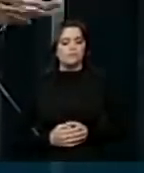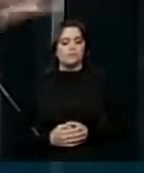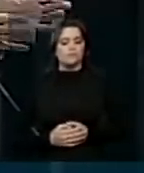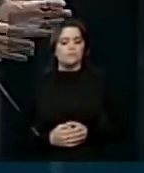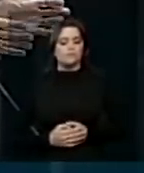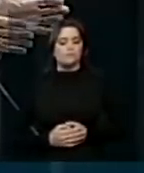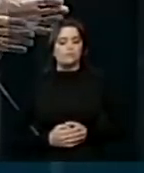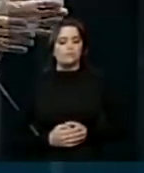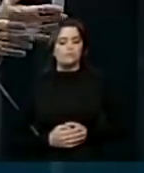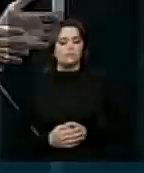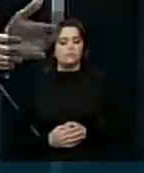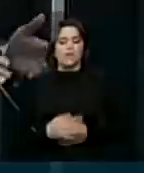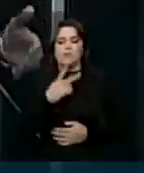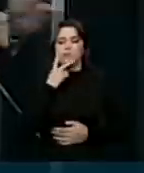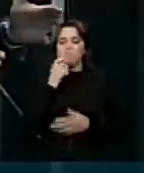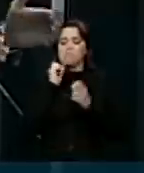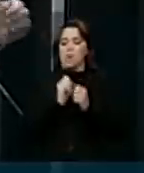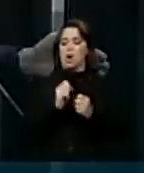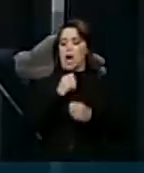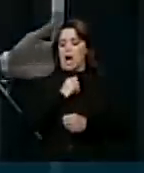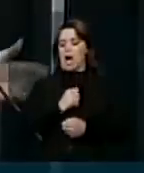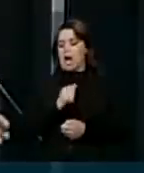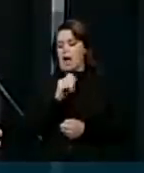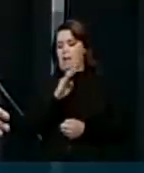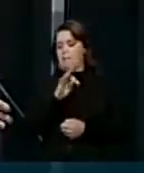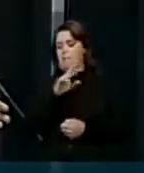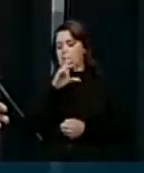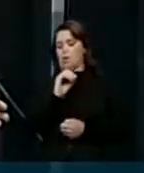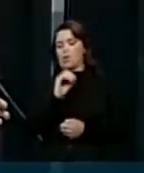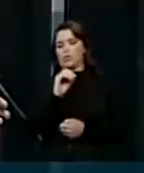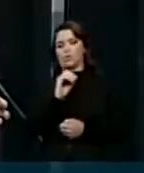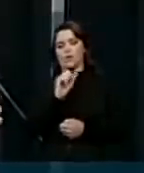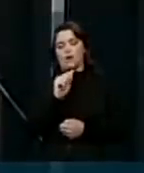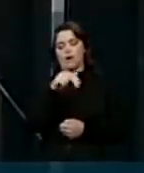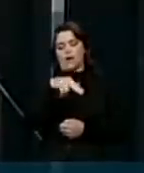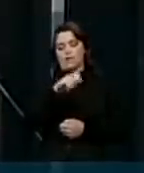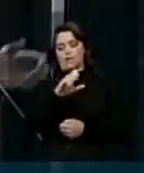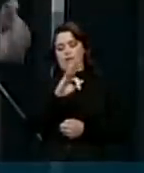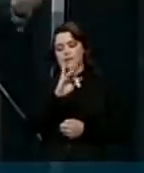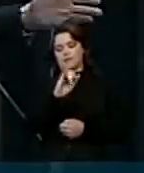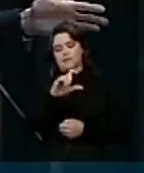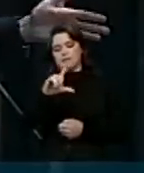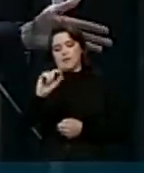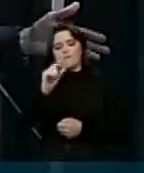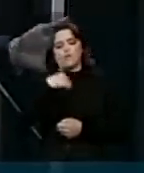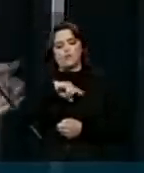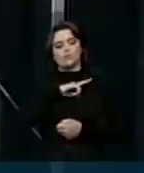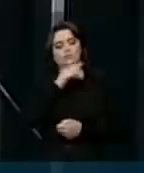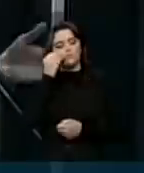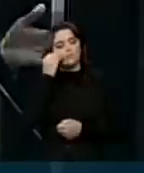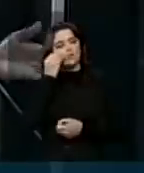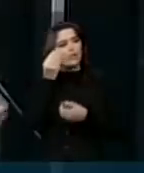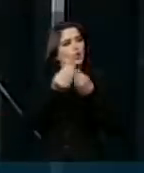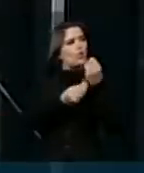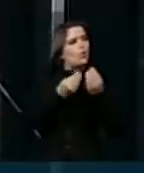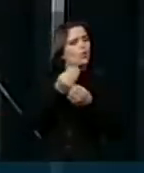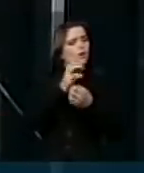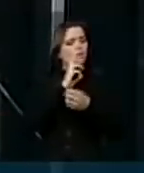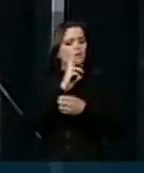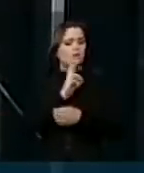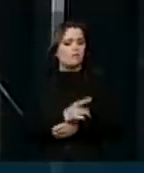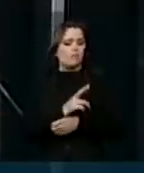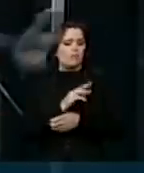descriminalizamos o aborto de anencéfalos, eliminamos os indesejáveis, quando poderíamos propor uma saída, uma